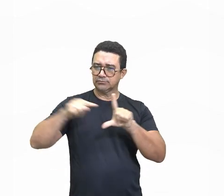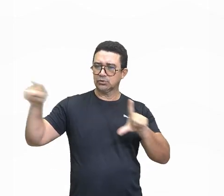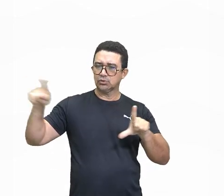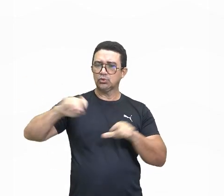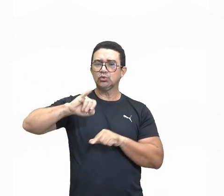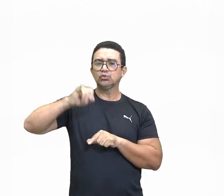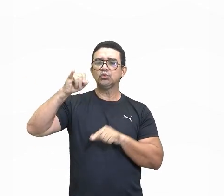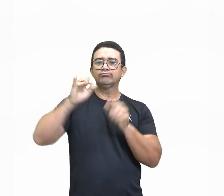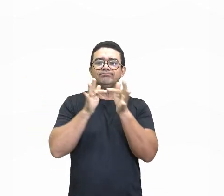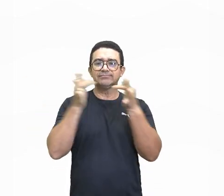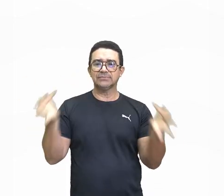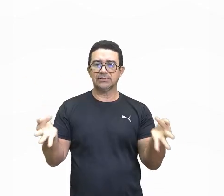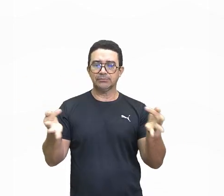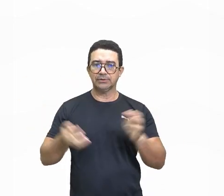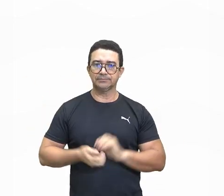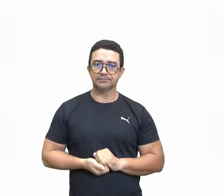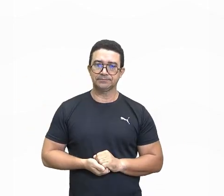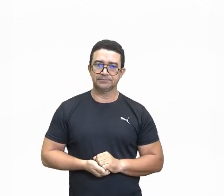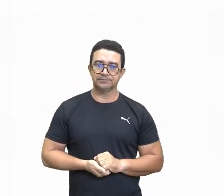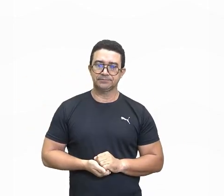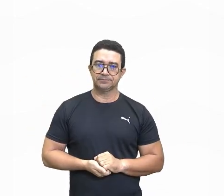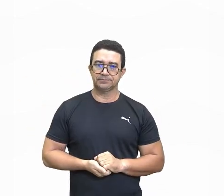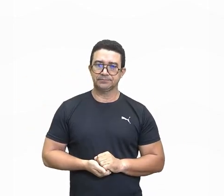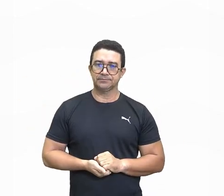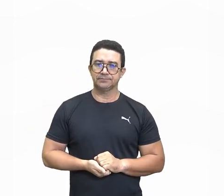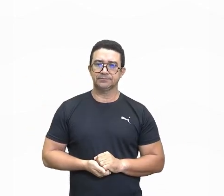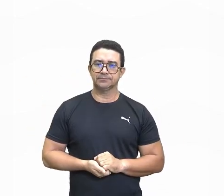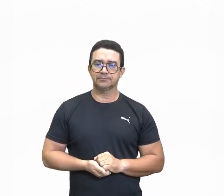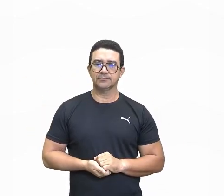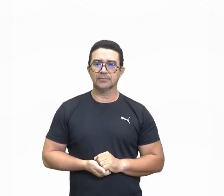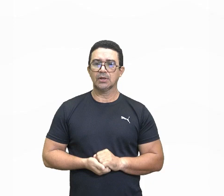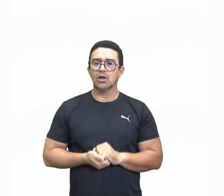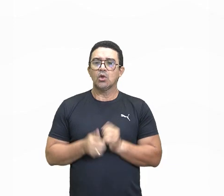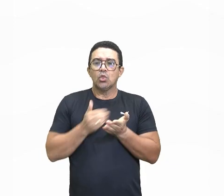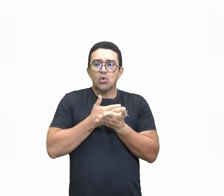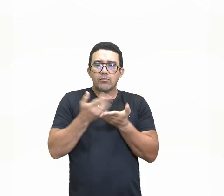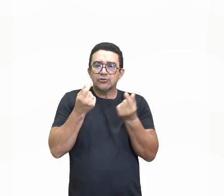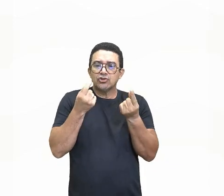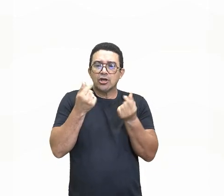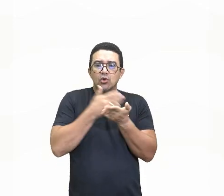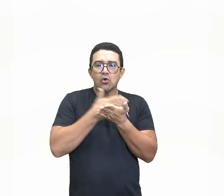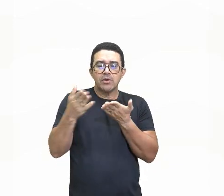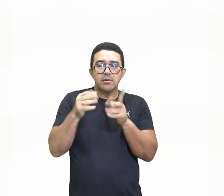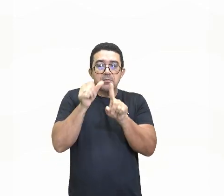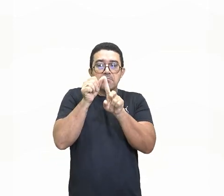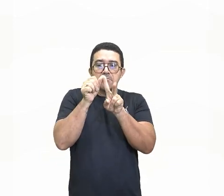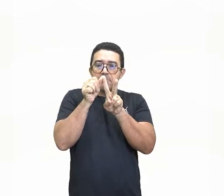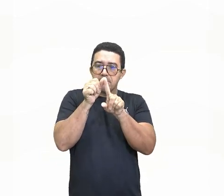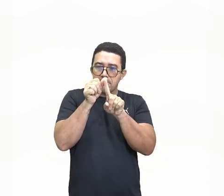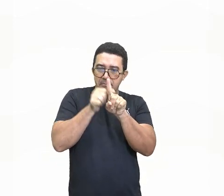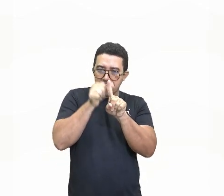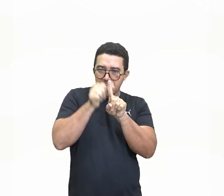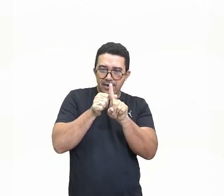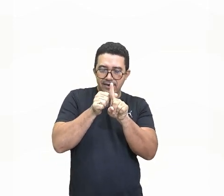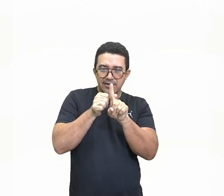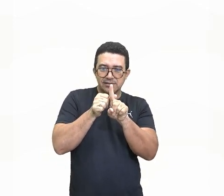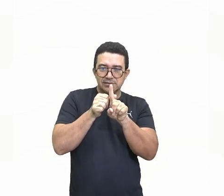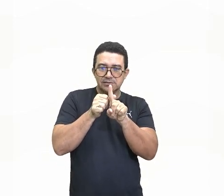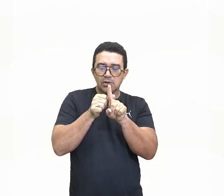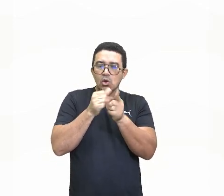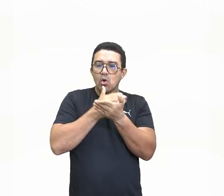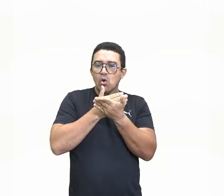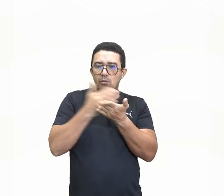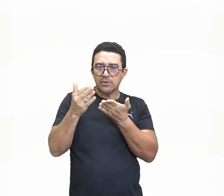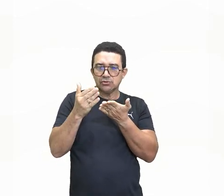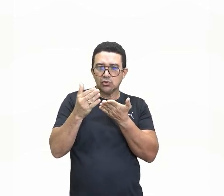Nós temos, então, aí, no início, ó, um mês, no primeiro, o valor